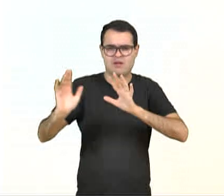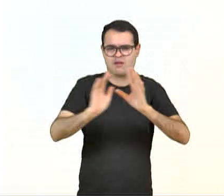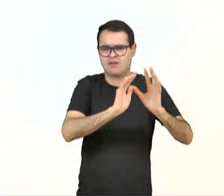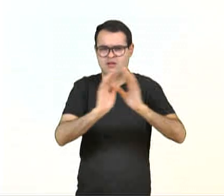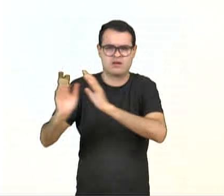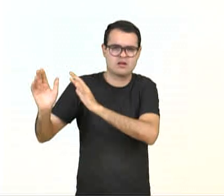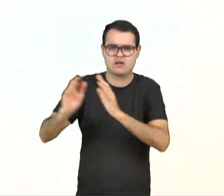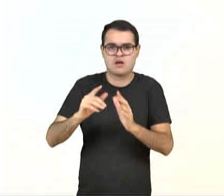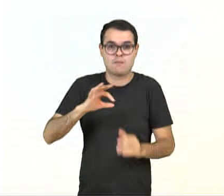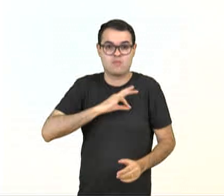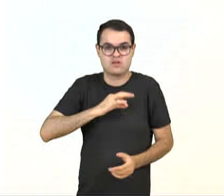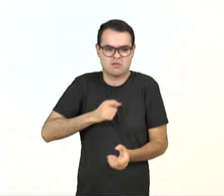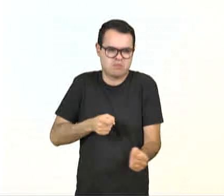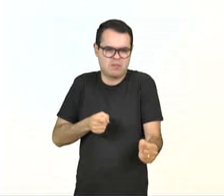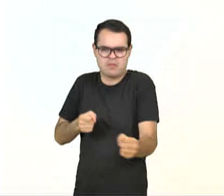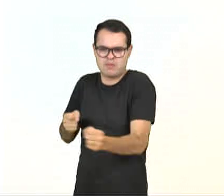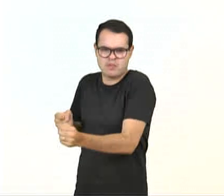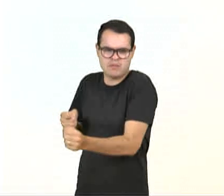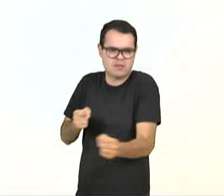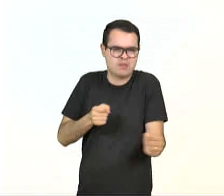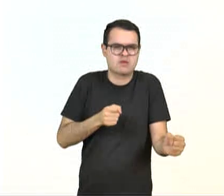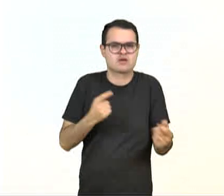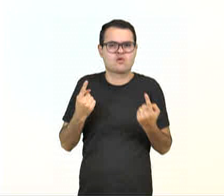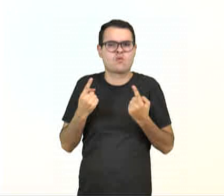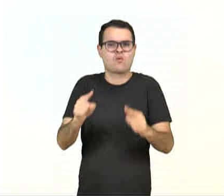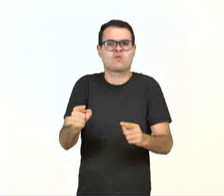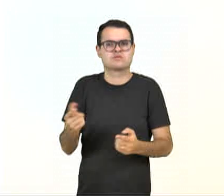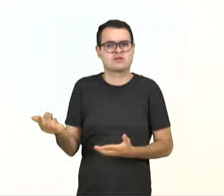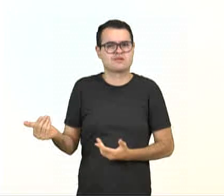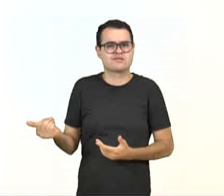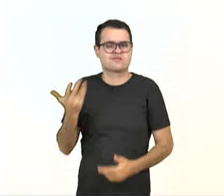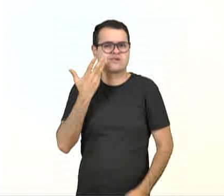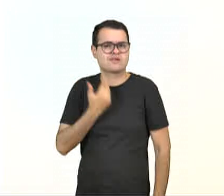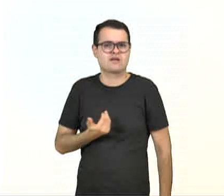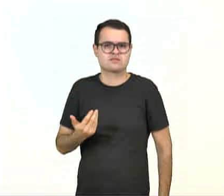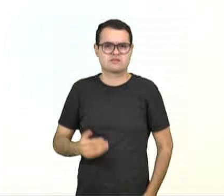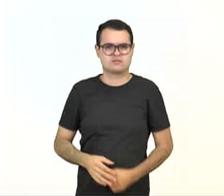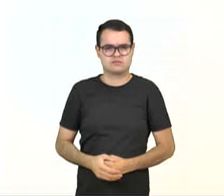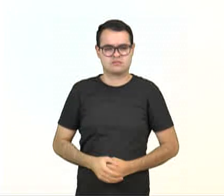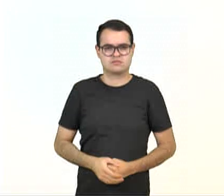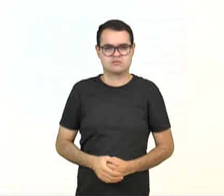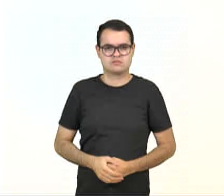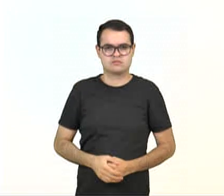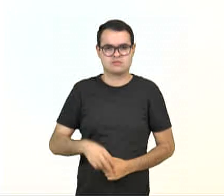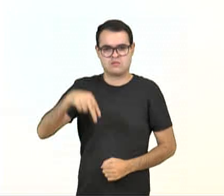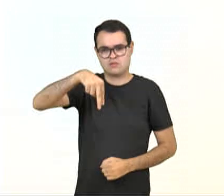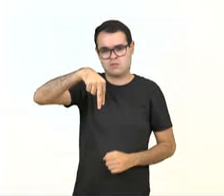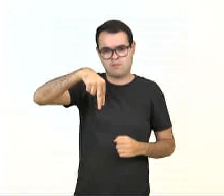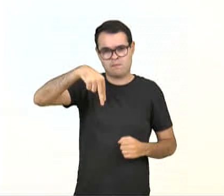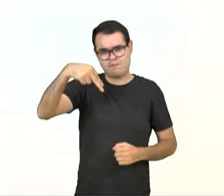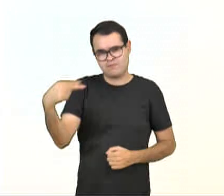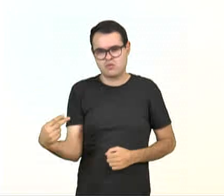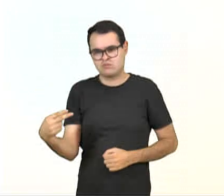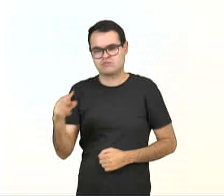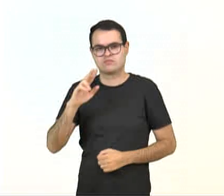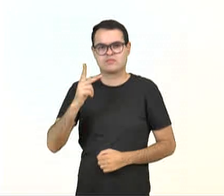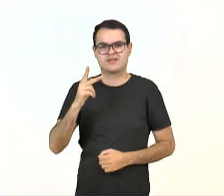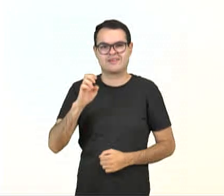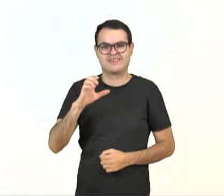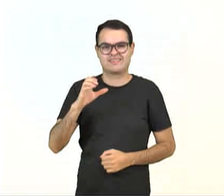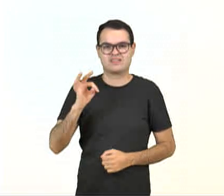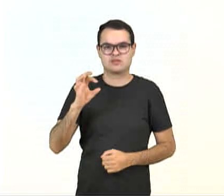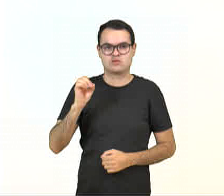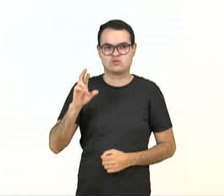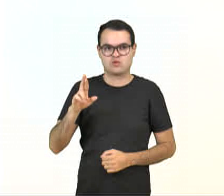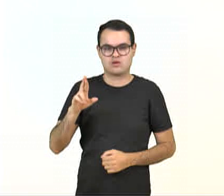contra crianças, adolescentes, tá? O primeiro a cair morto foi Hector